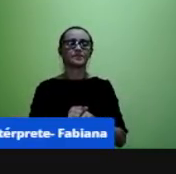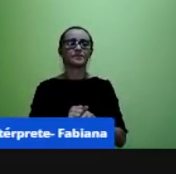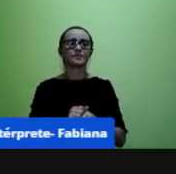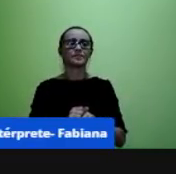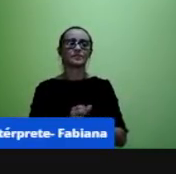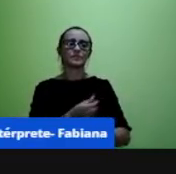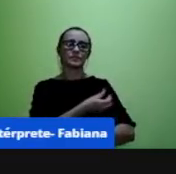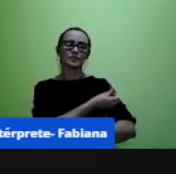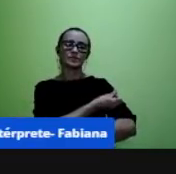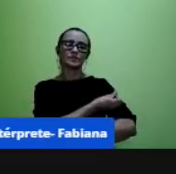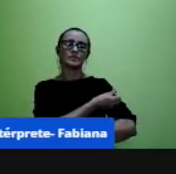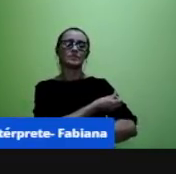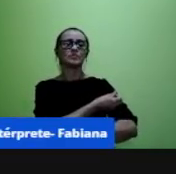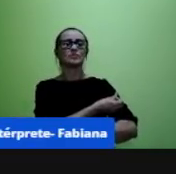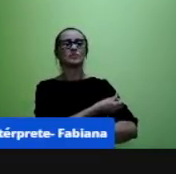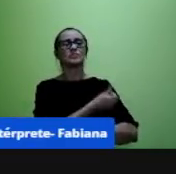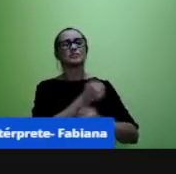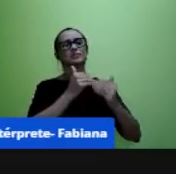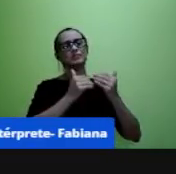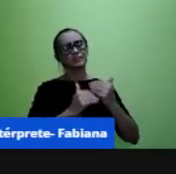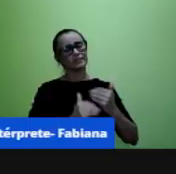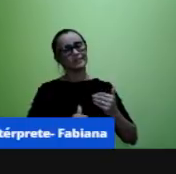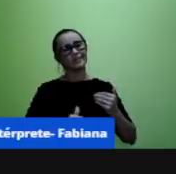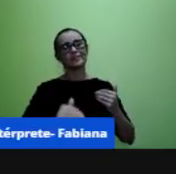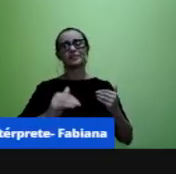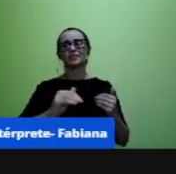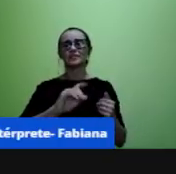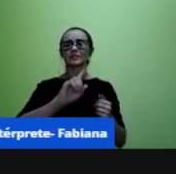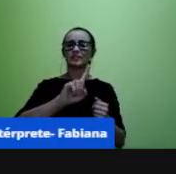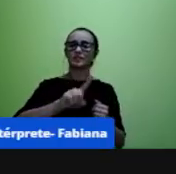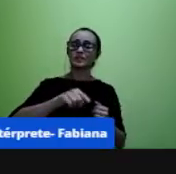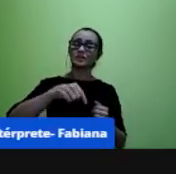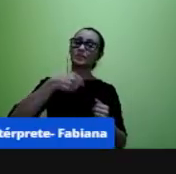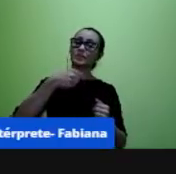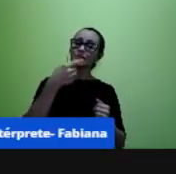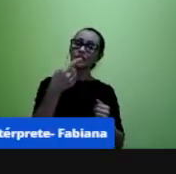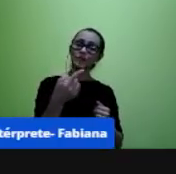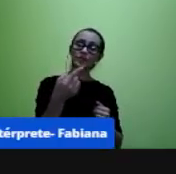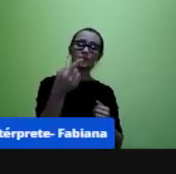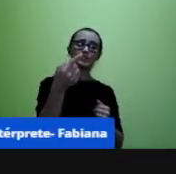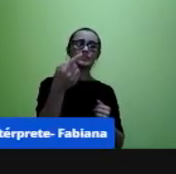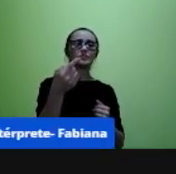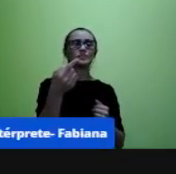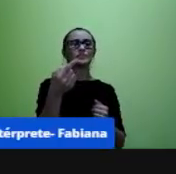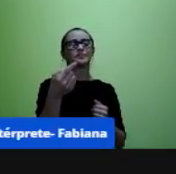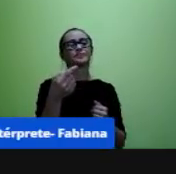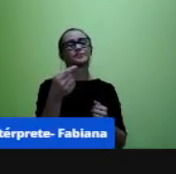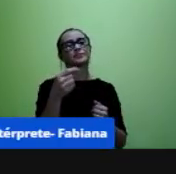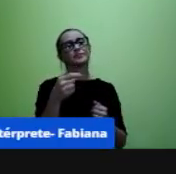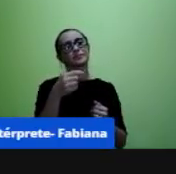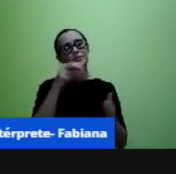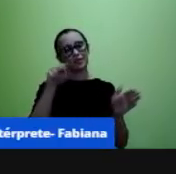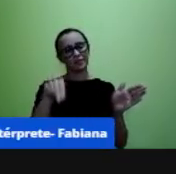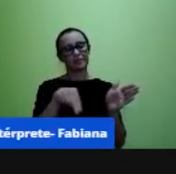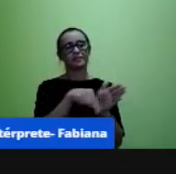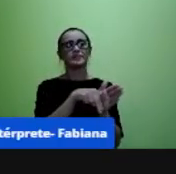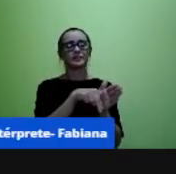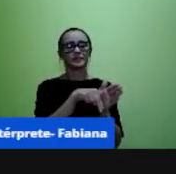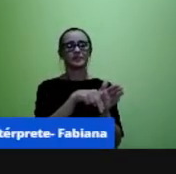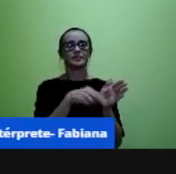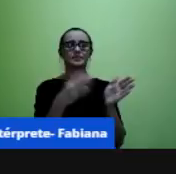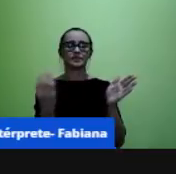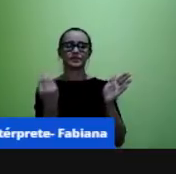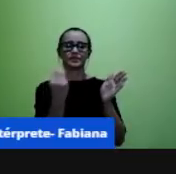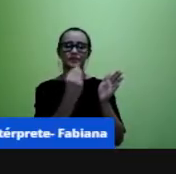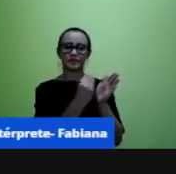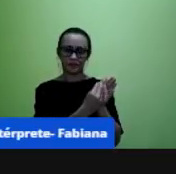vou ver todo esse processo para depois eu, lá na frente, conseguir colocar uma nota, tá? Então, essas são as